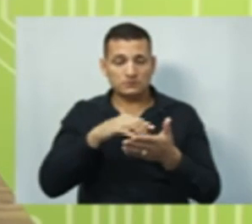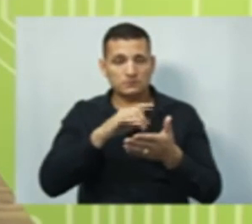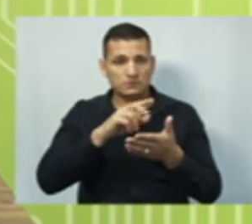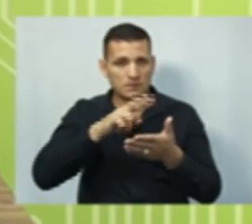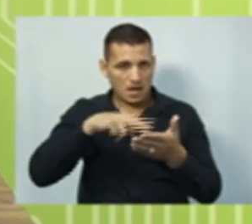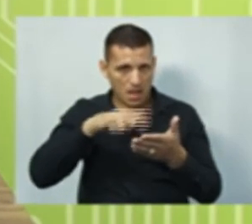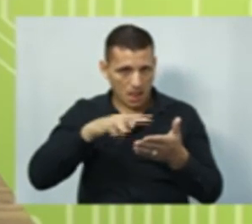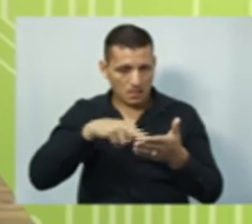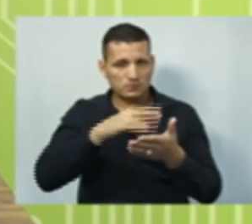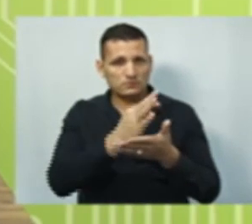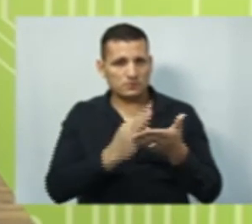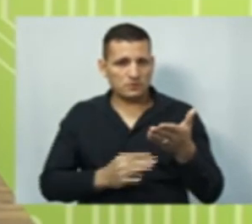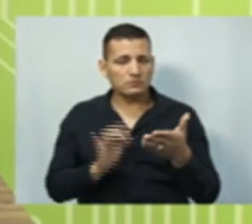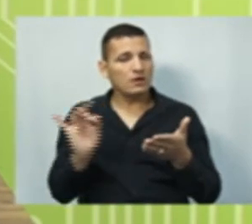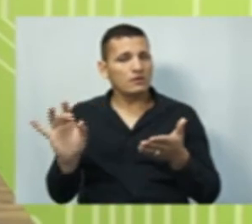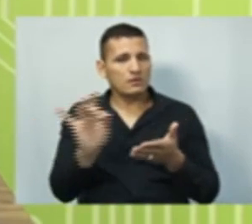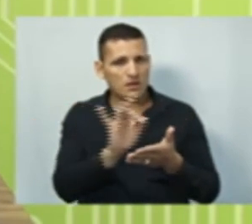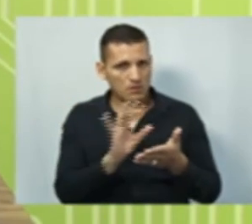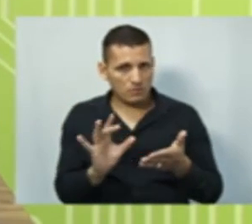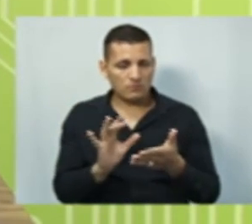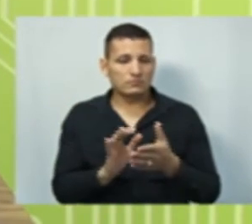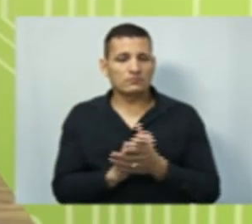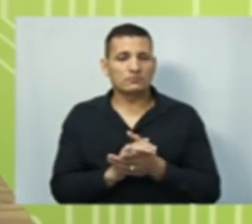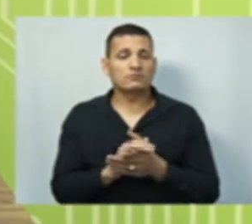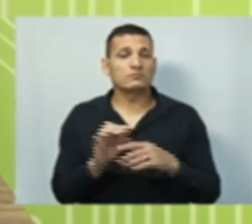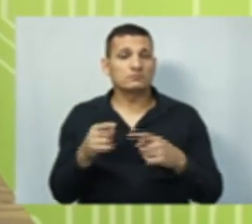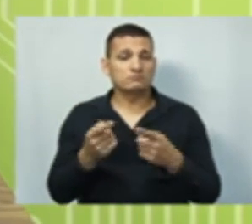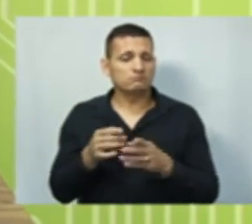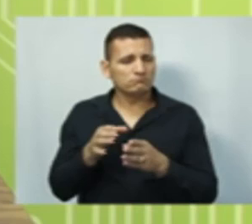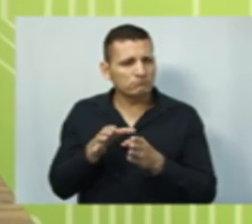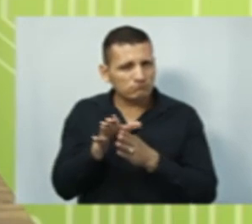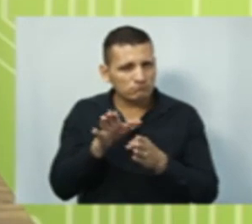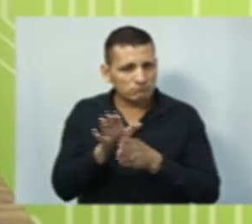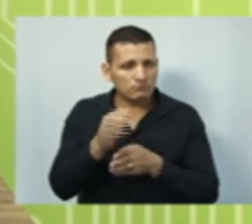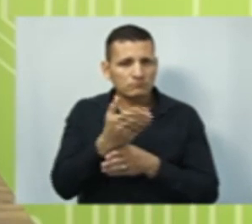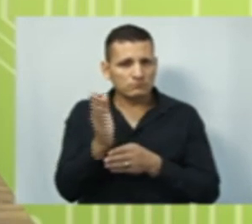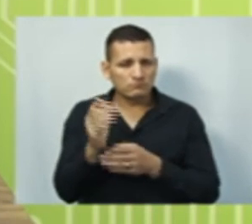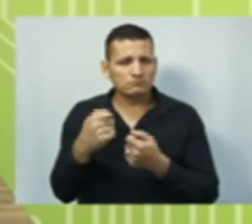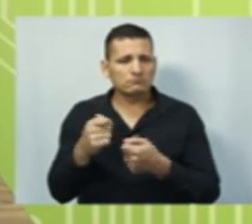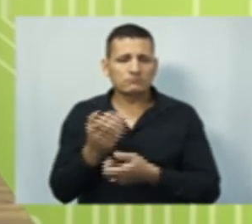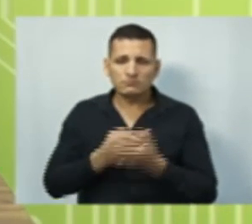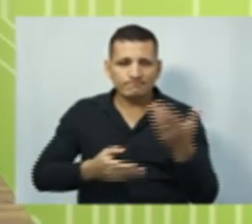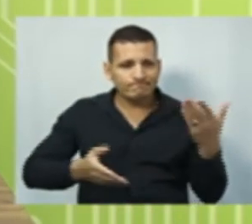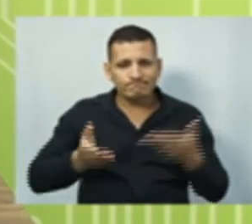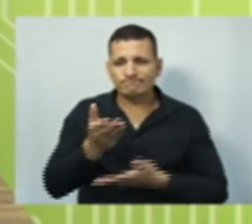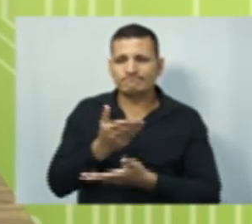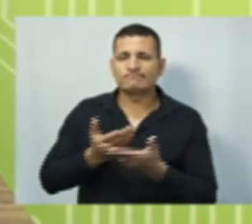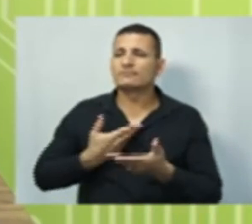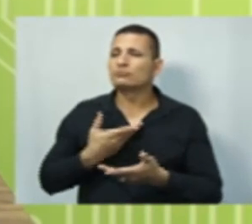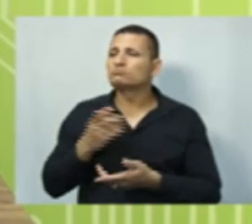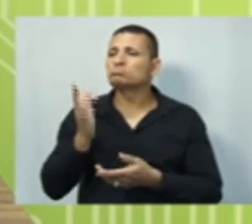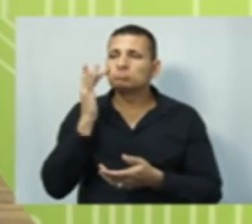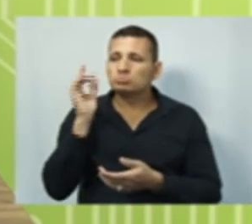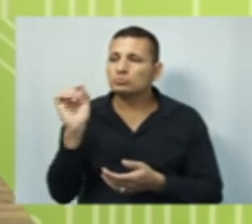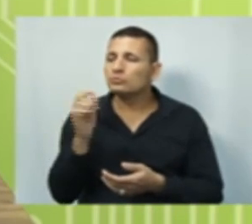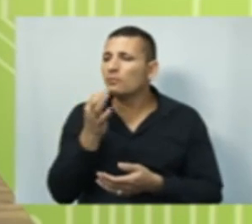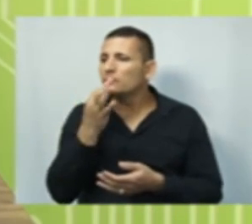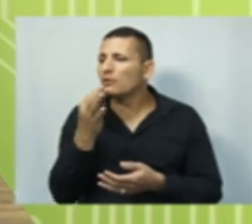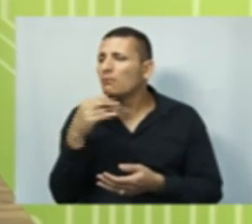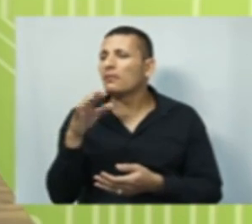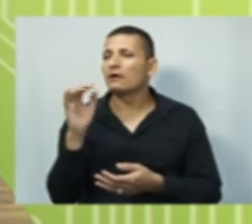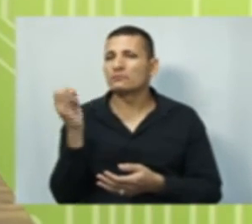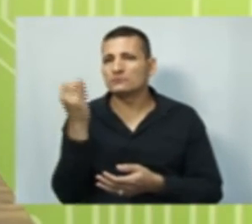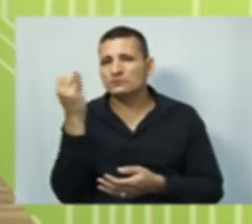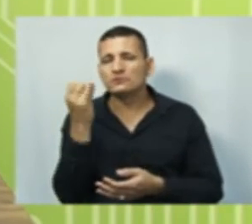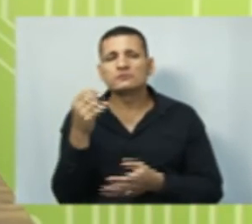material é individual. No entanto, a gente fortemente recomenda que vocês conversem com seus colegas sobre o que o colega está achando que é mais importante, o que